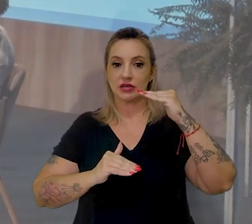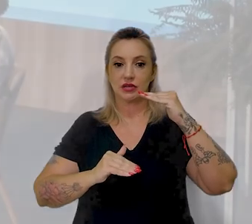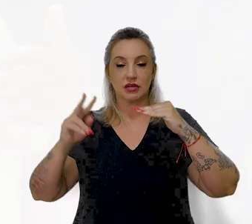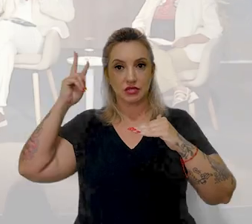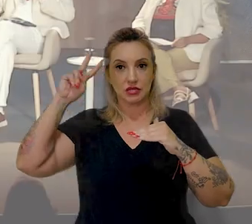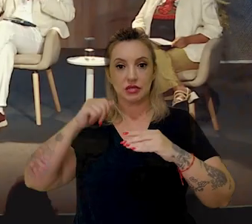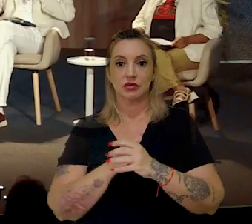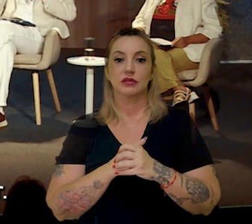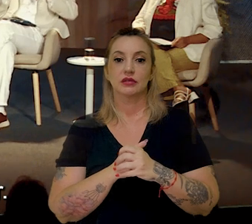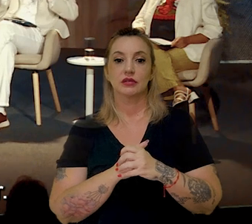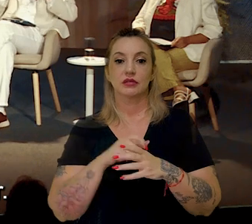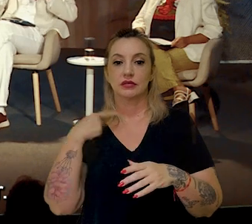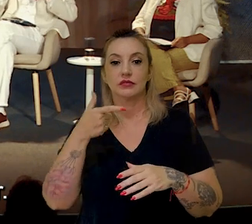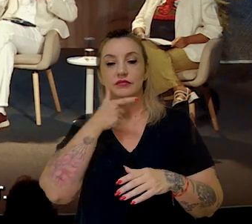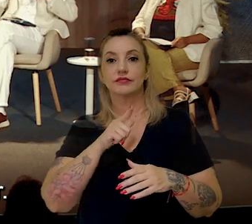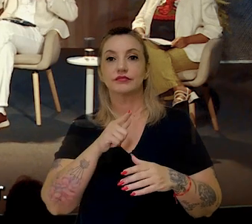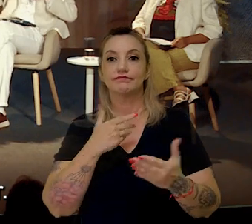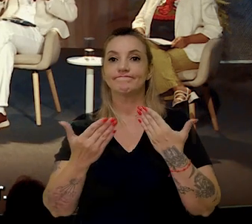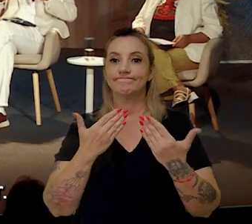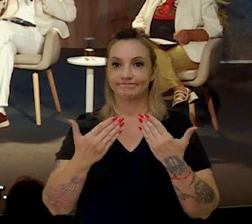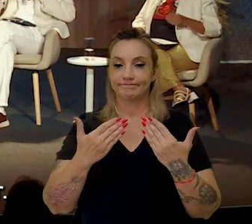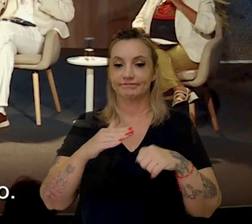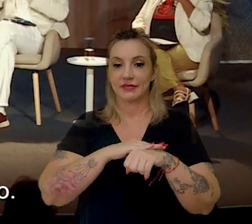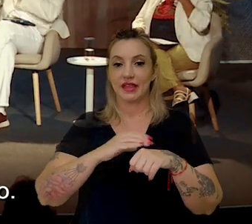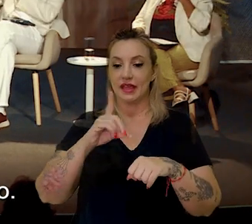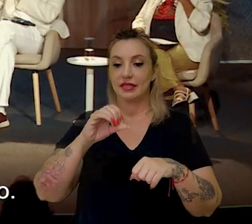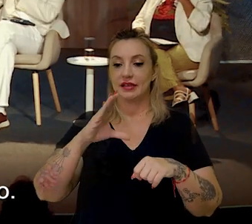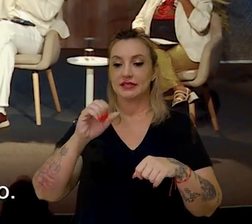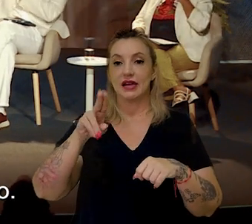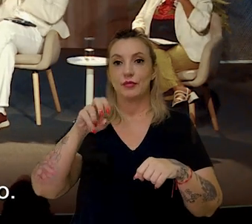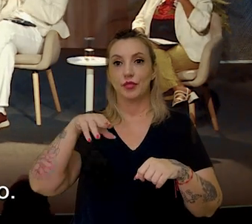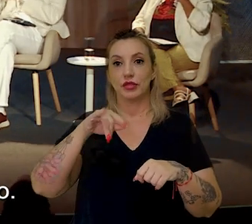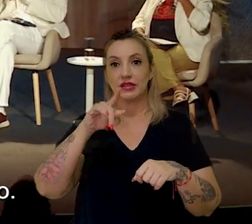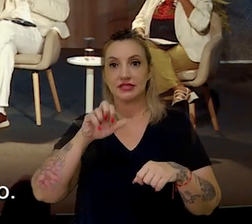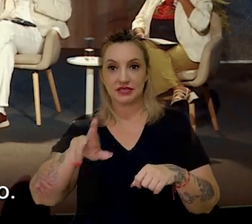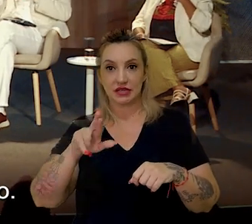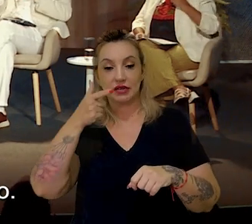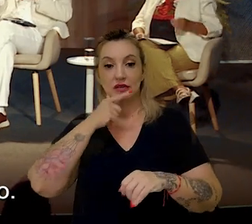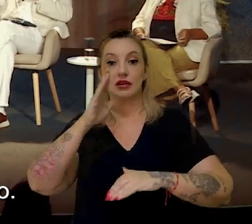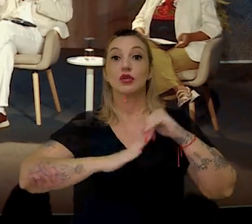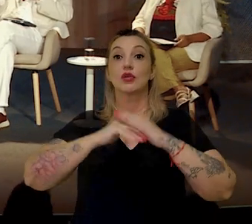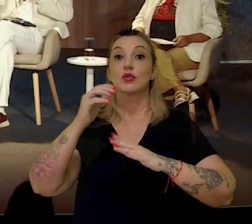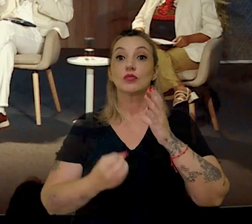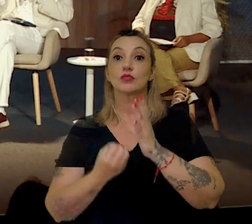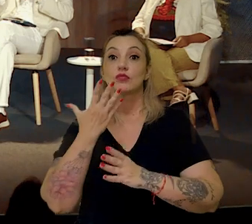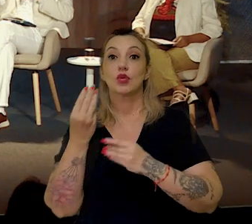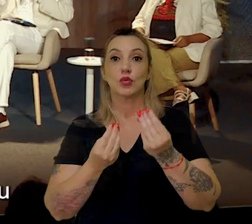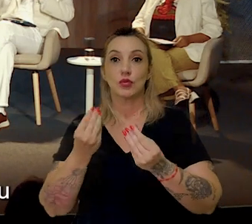histórica pra gente chegar a um debate de descarbonizar a gente precisa entender como a gente construiu a a